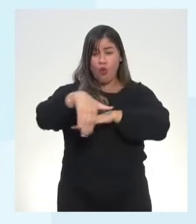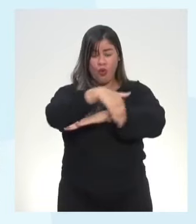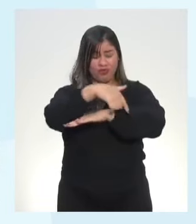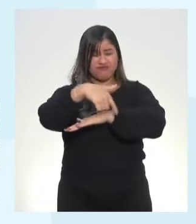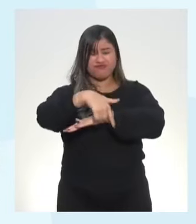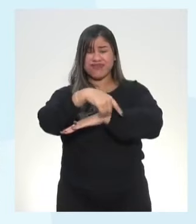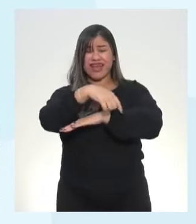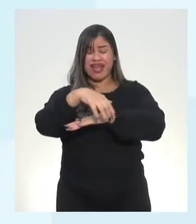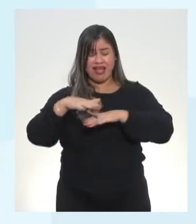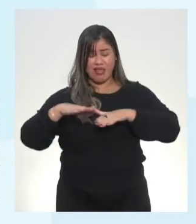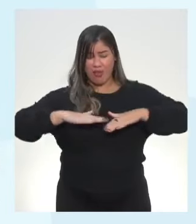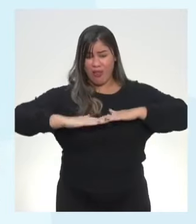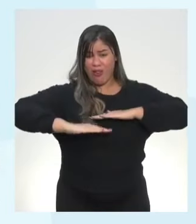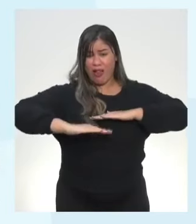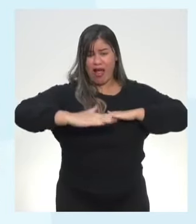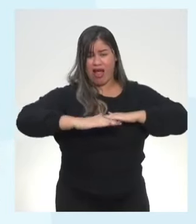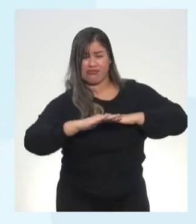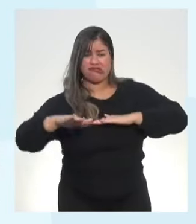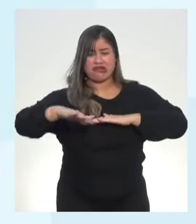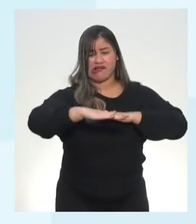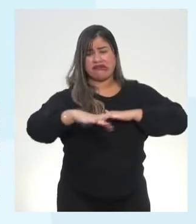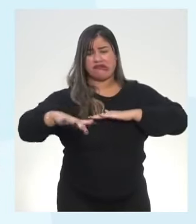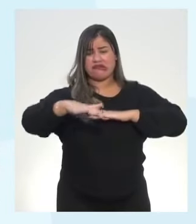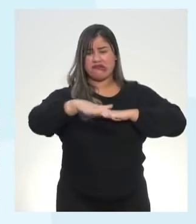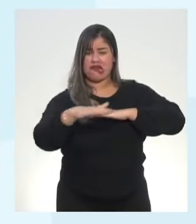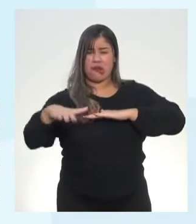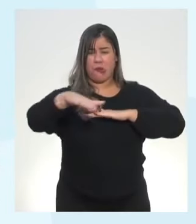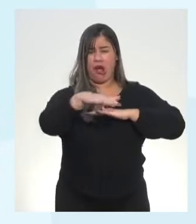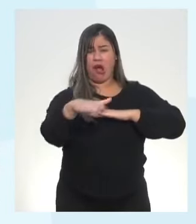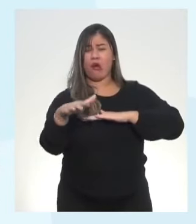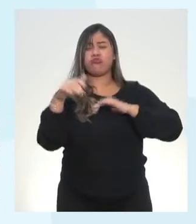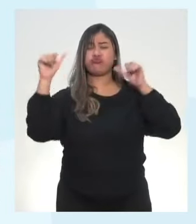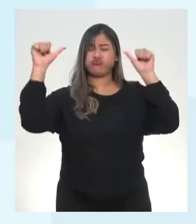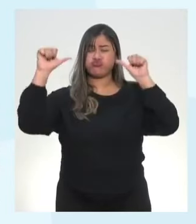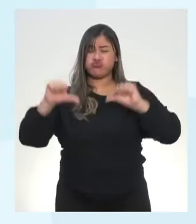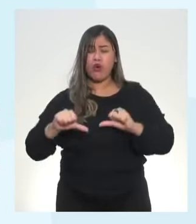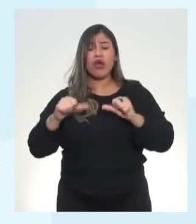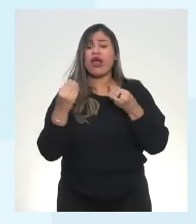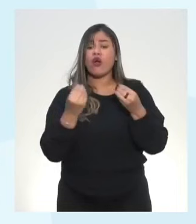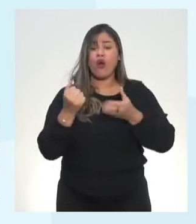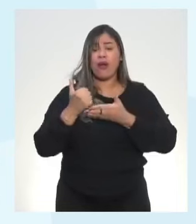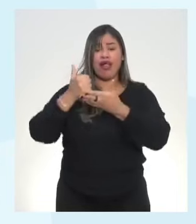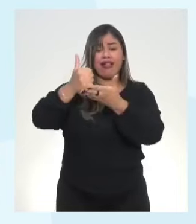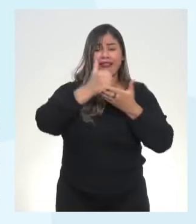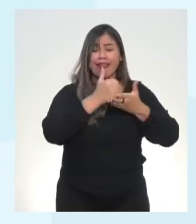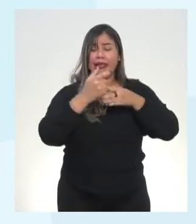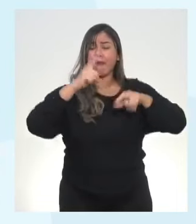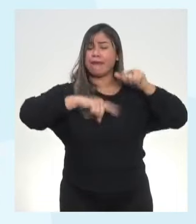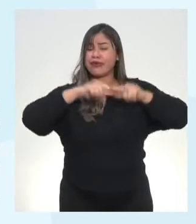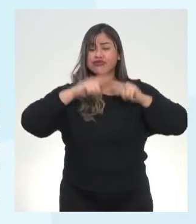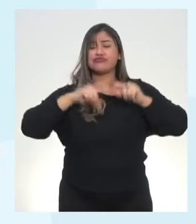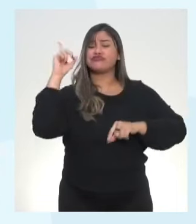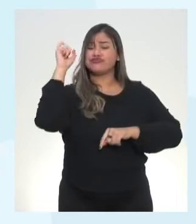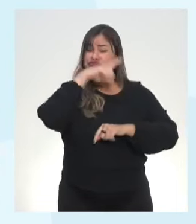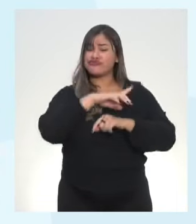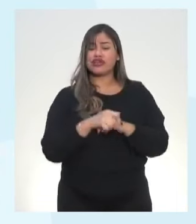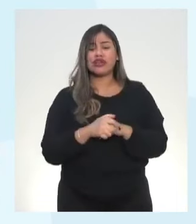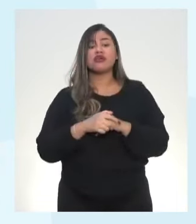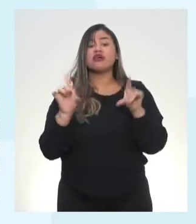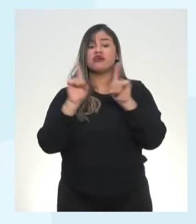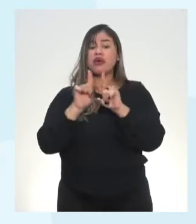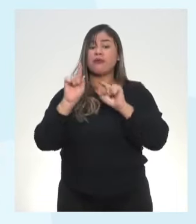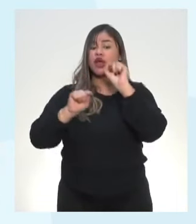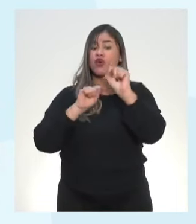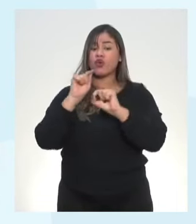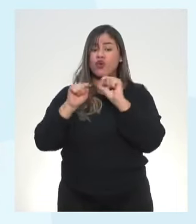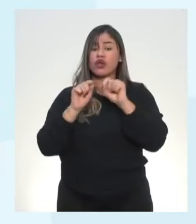às cidades, né, tornando o trânsito de mercadorias dificultoso também, e a falta de segurança nesses burgos